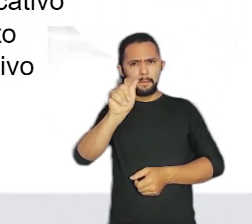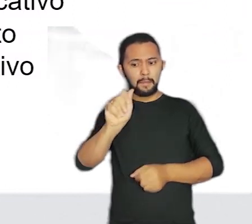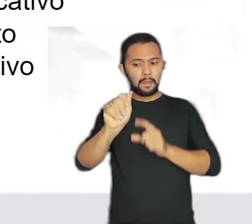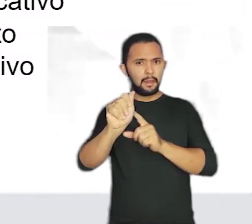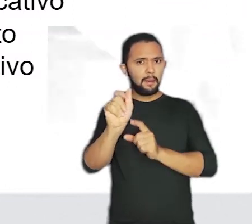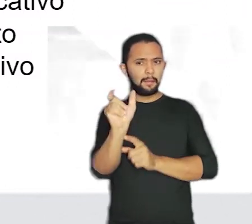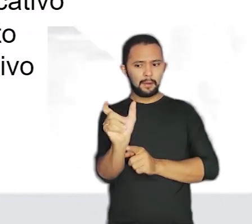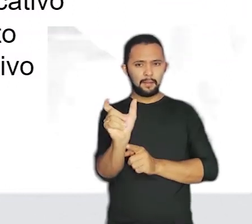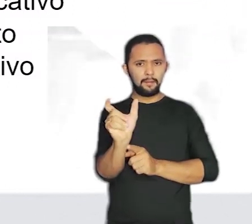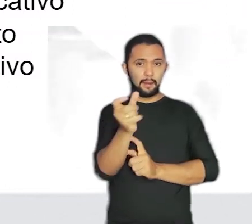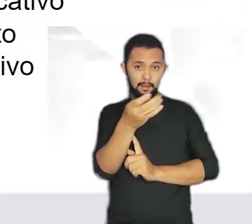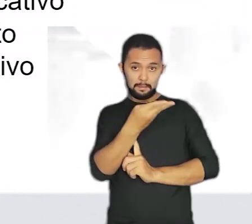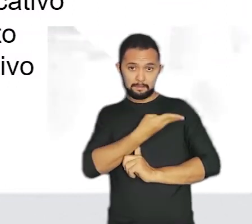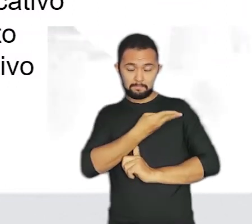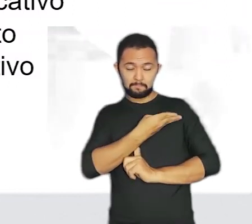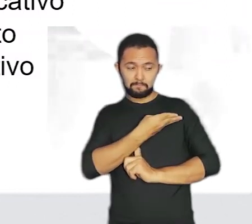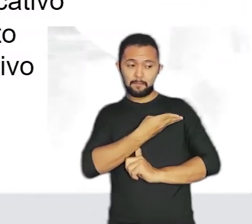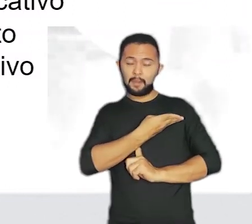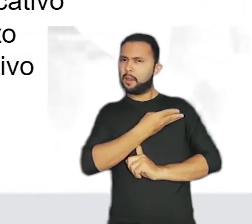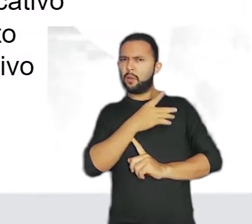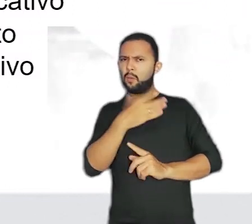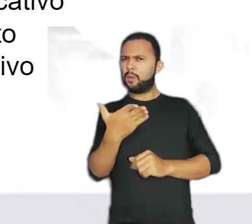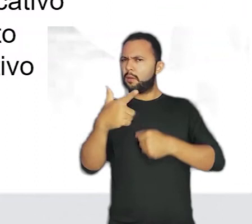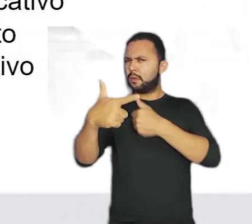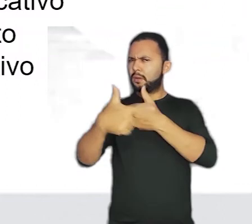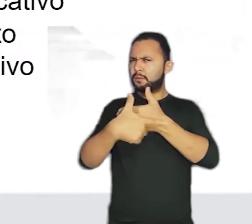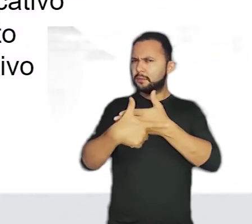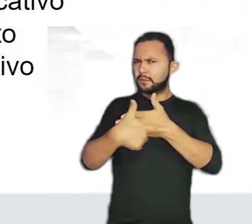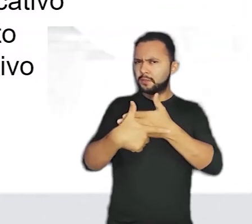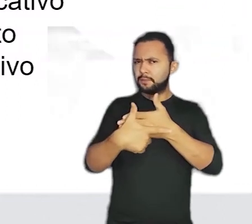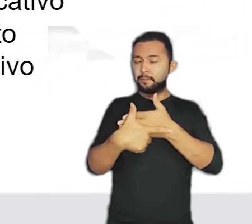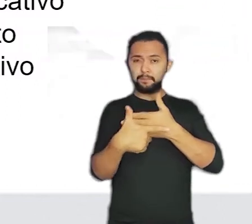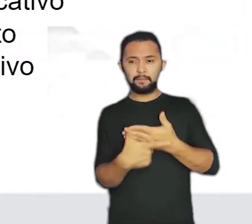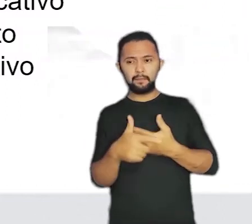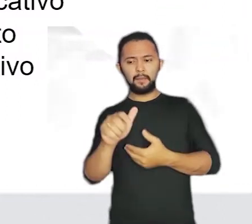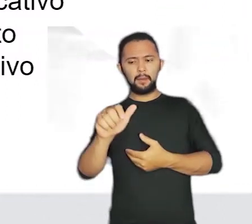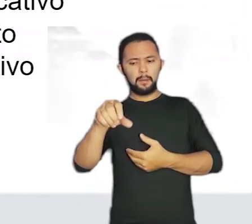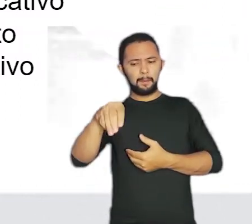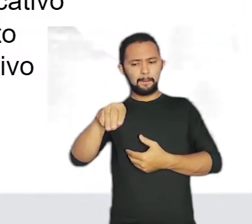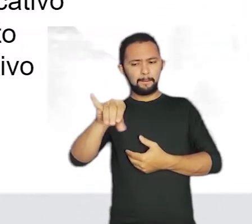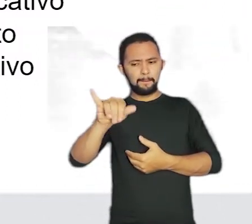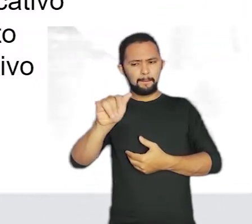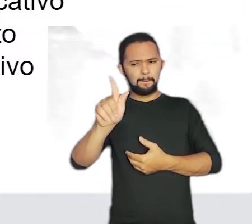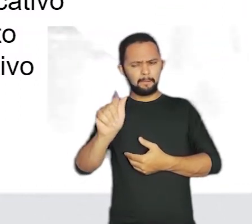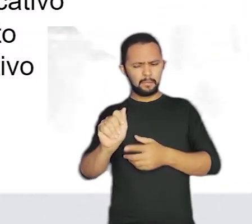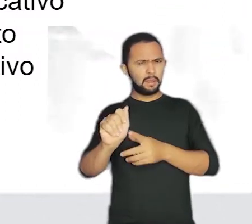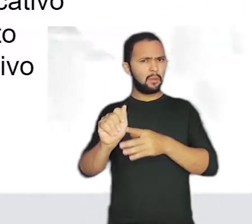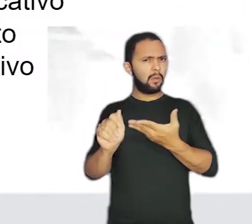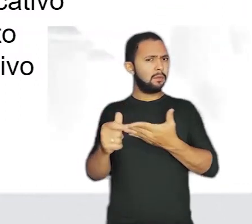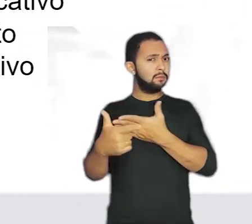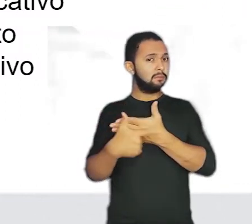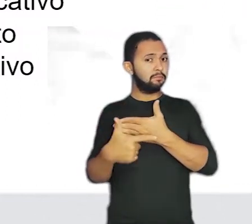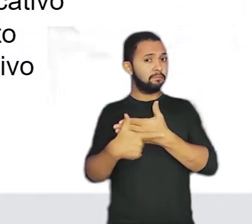vai assumir, desempenhar a função de adjunto adverbial, adjunto